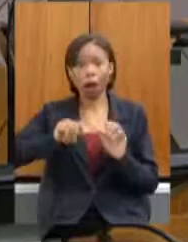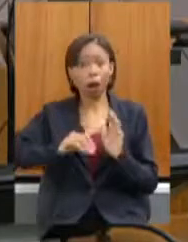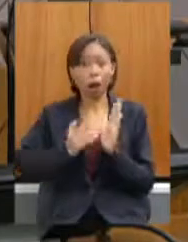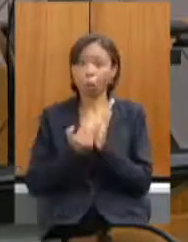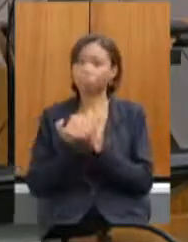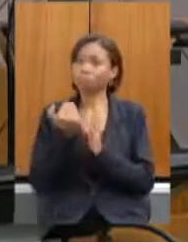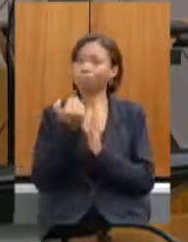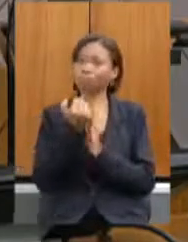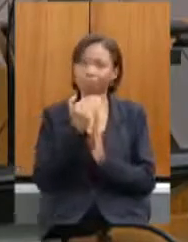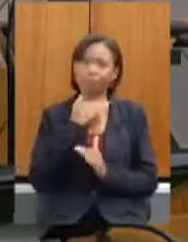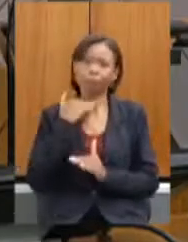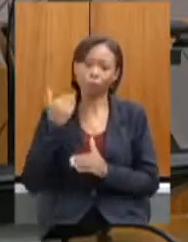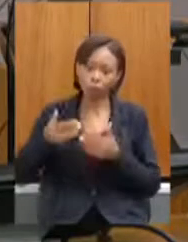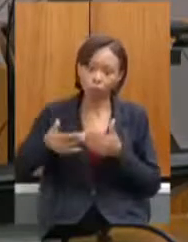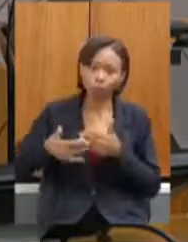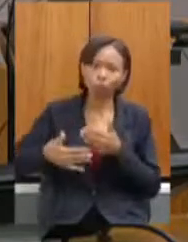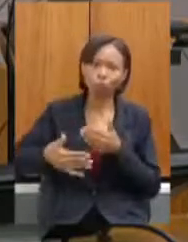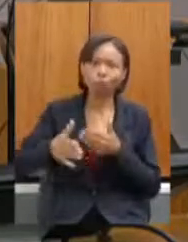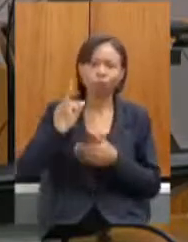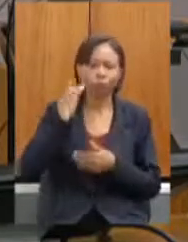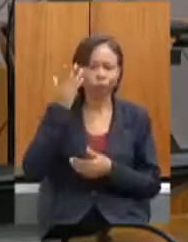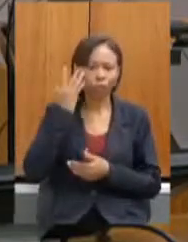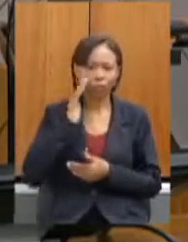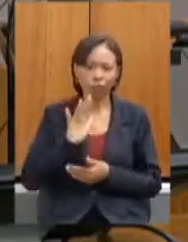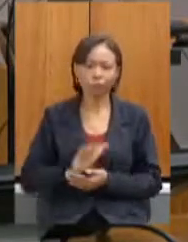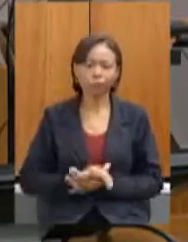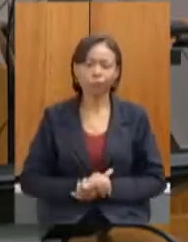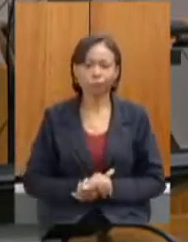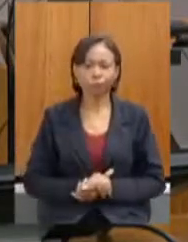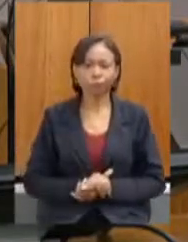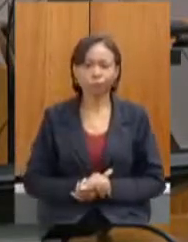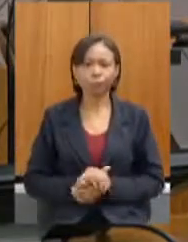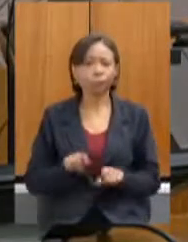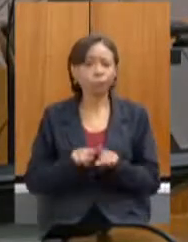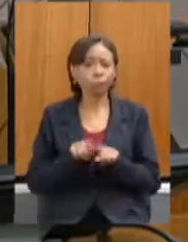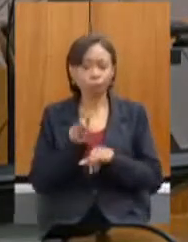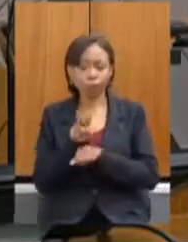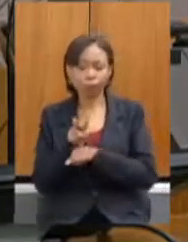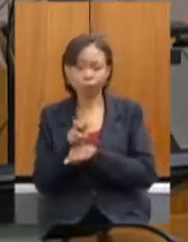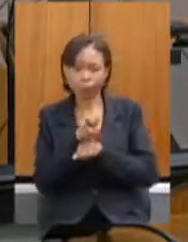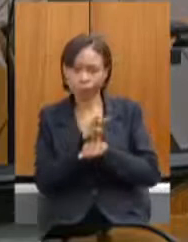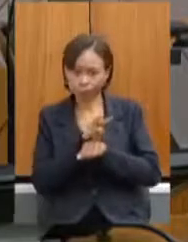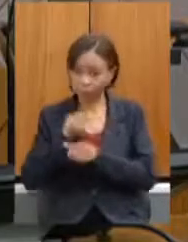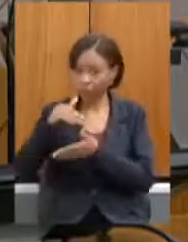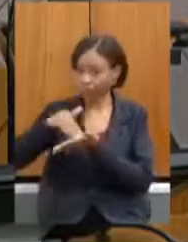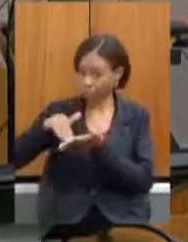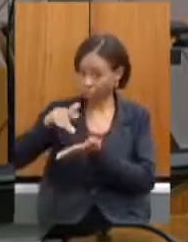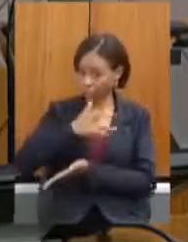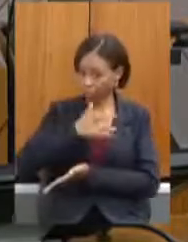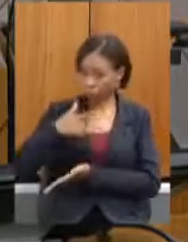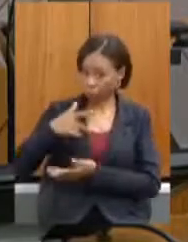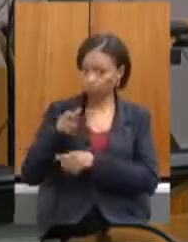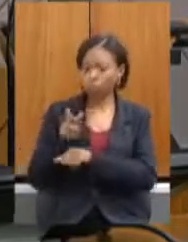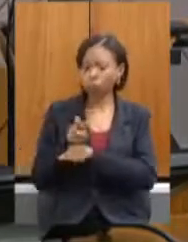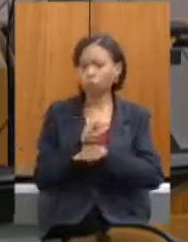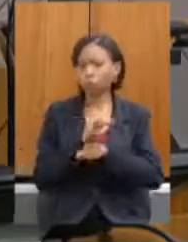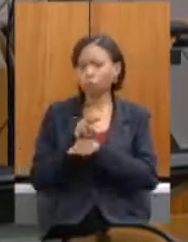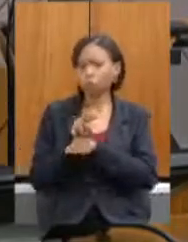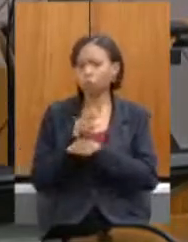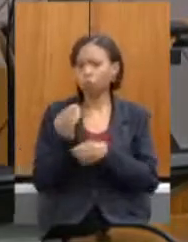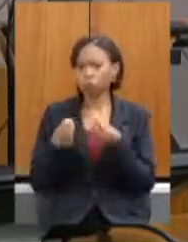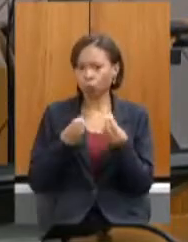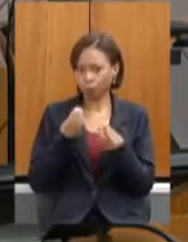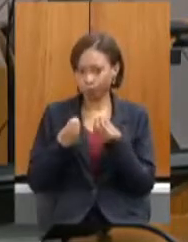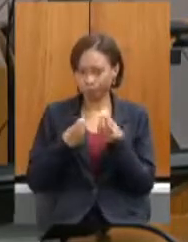próximos dias pode passar Oi e o monitoramento então da Secretaria Estadual de Saúde como que ele é feito né pode